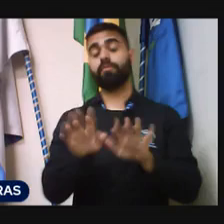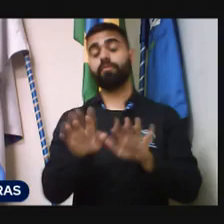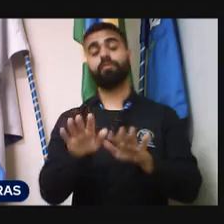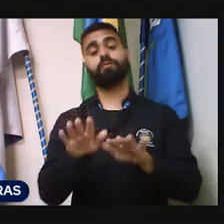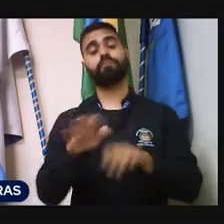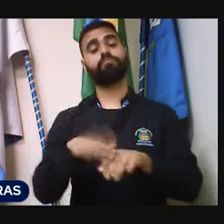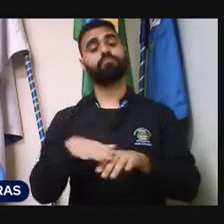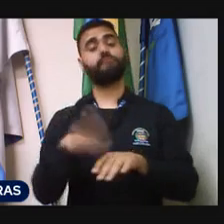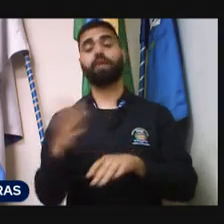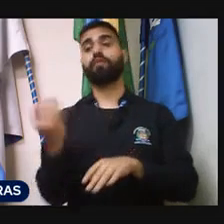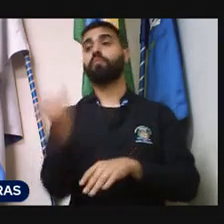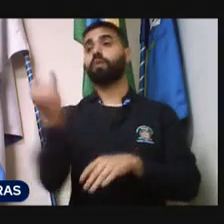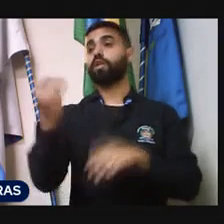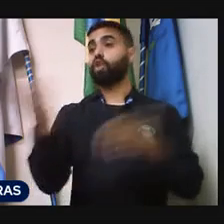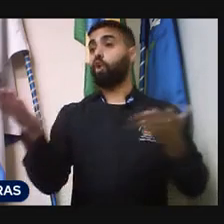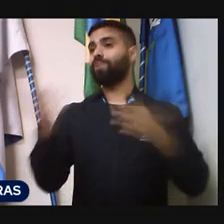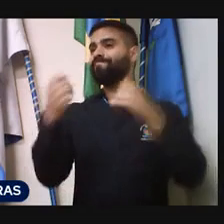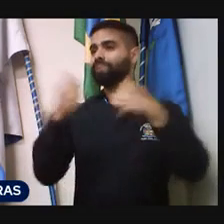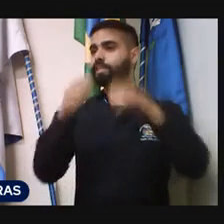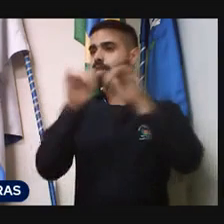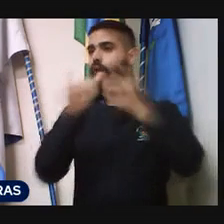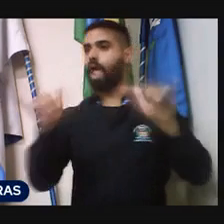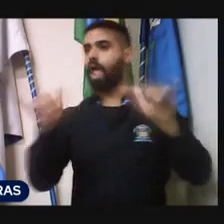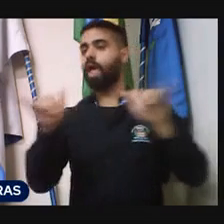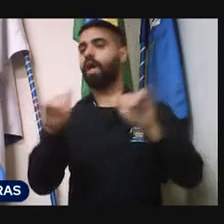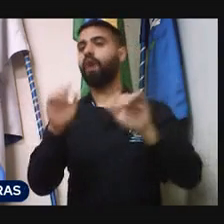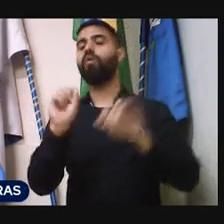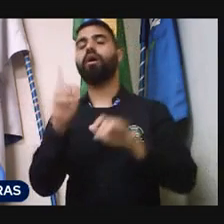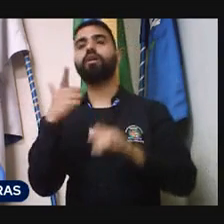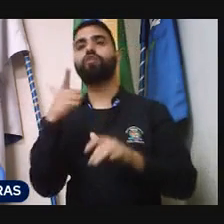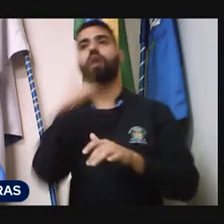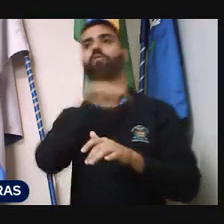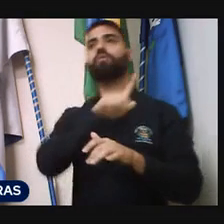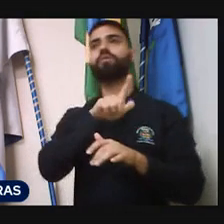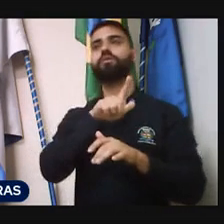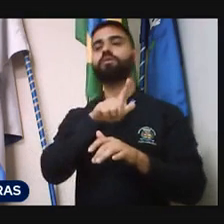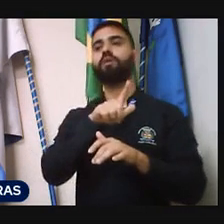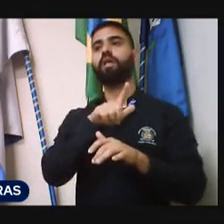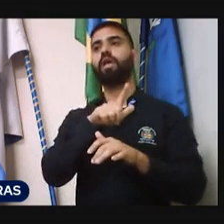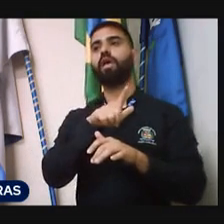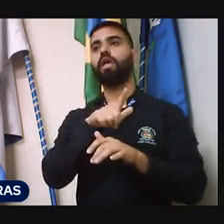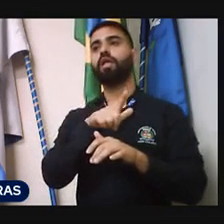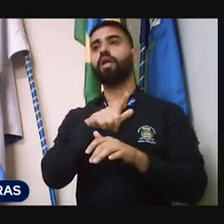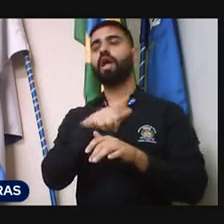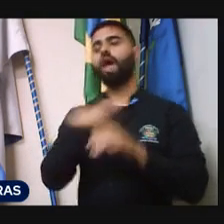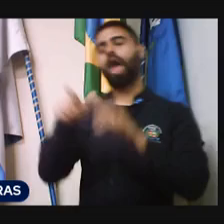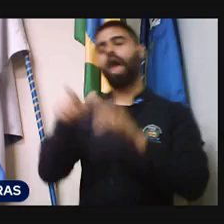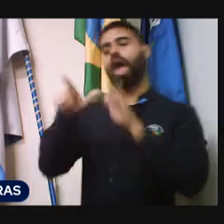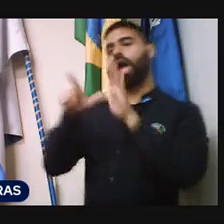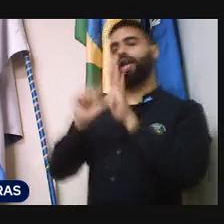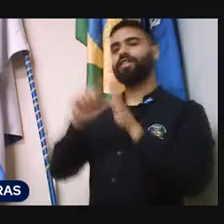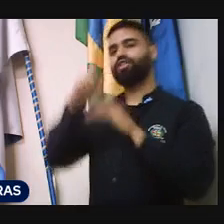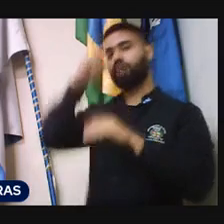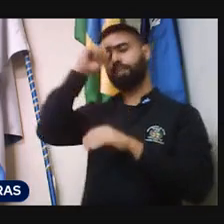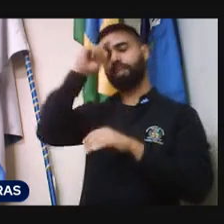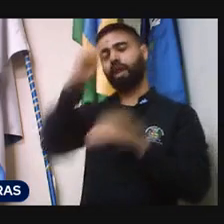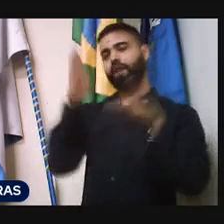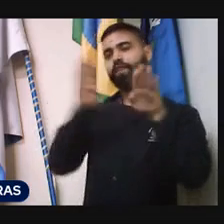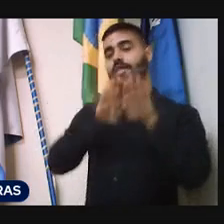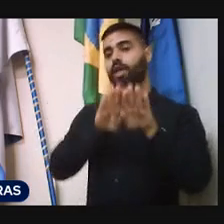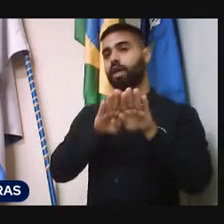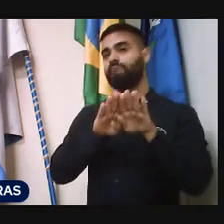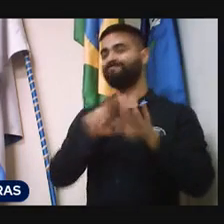mais importante da gente ressaltar que hoje é que a gente conseguiu tirar o hospital daquele vai fechar hoje a gente tem um hospital